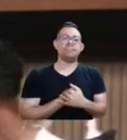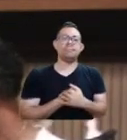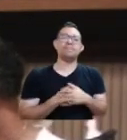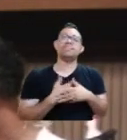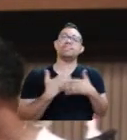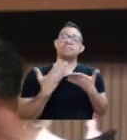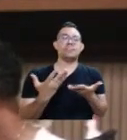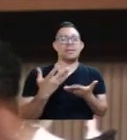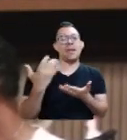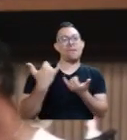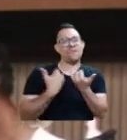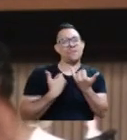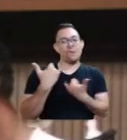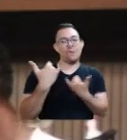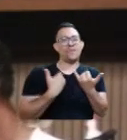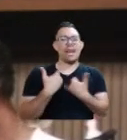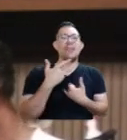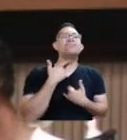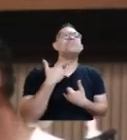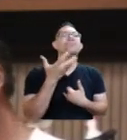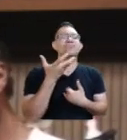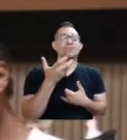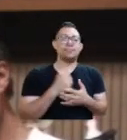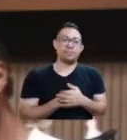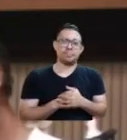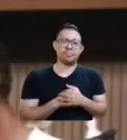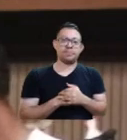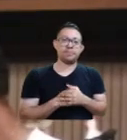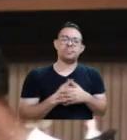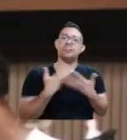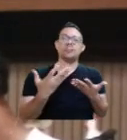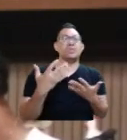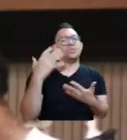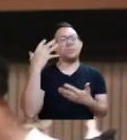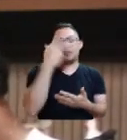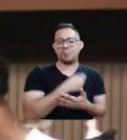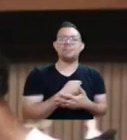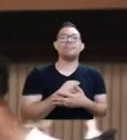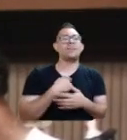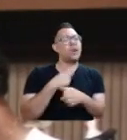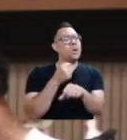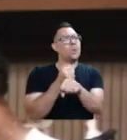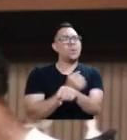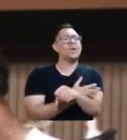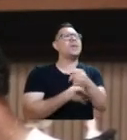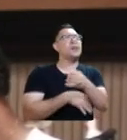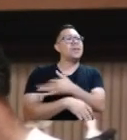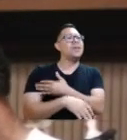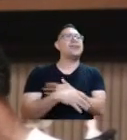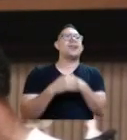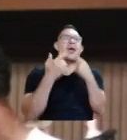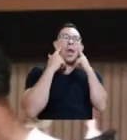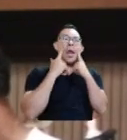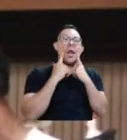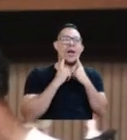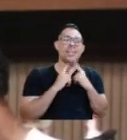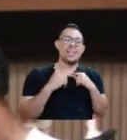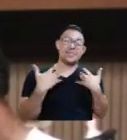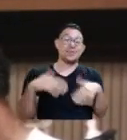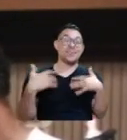gente podia ver isso, né? Ela falou que ia querer. Mas eu acho, nossa, eu estou muito emocionada, eu